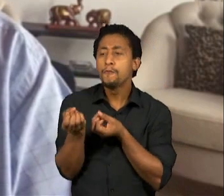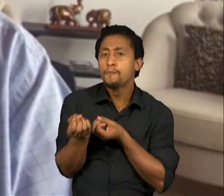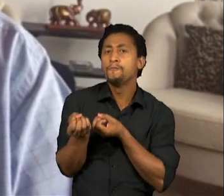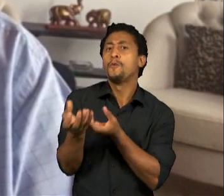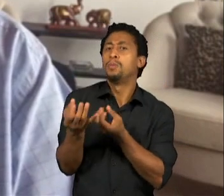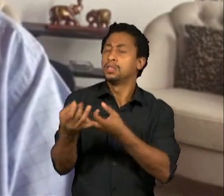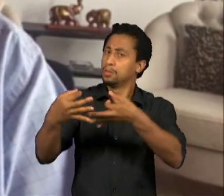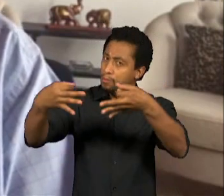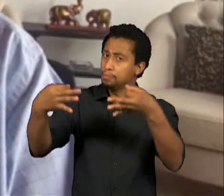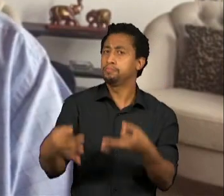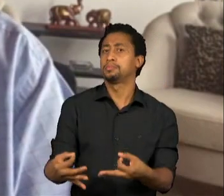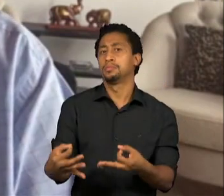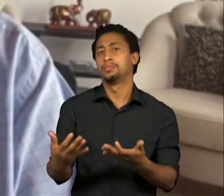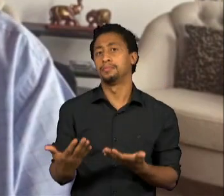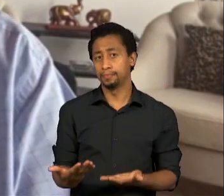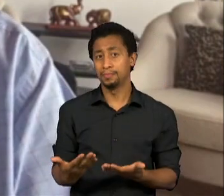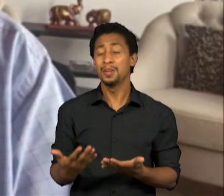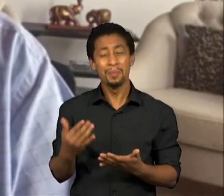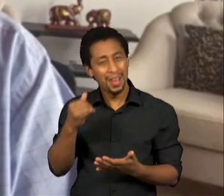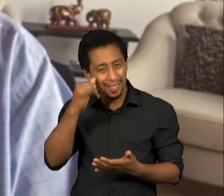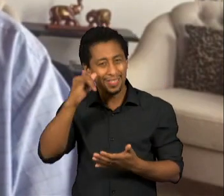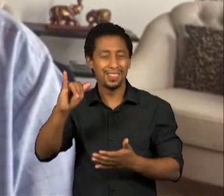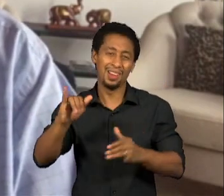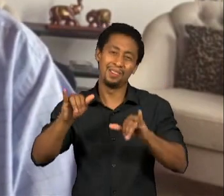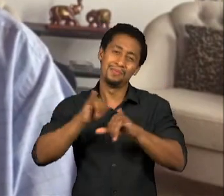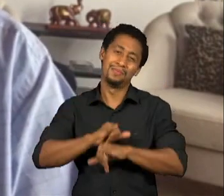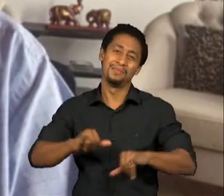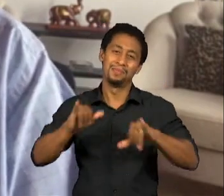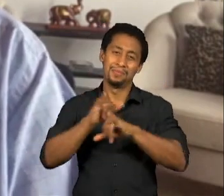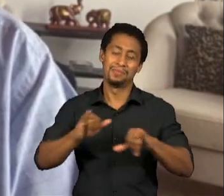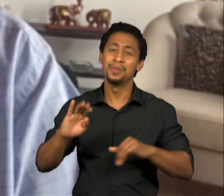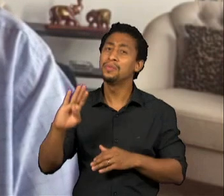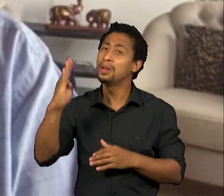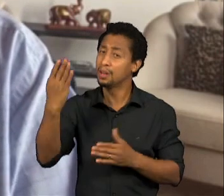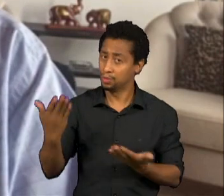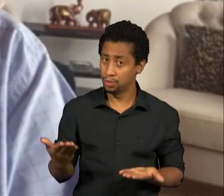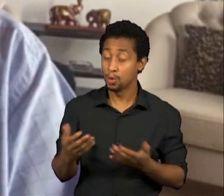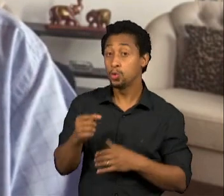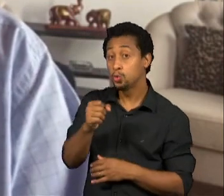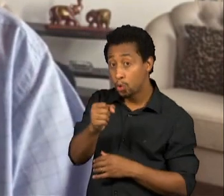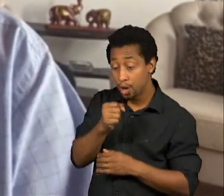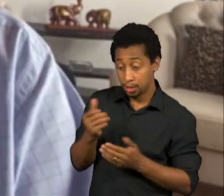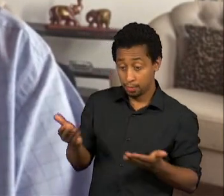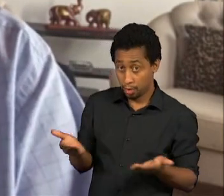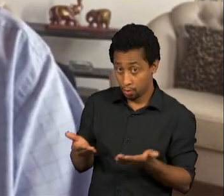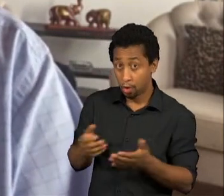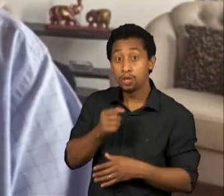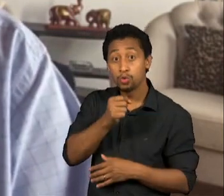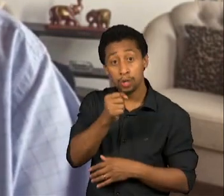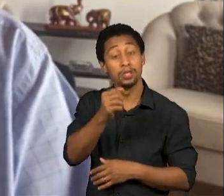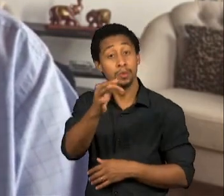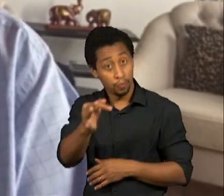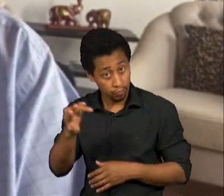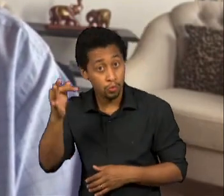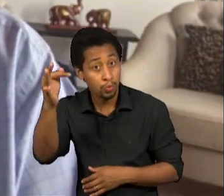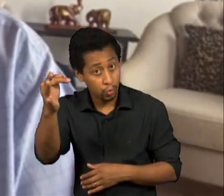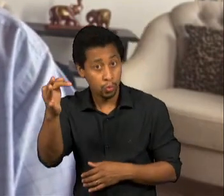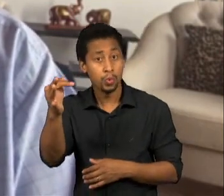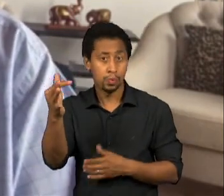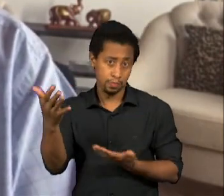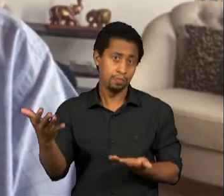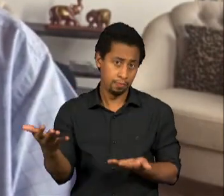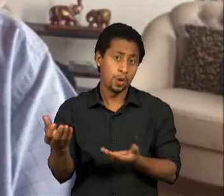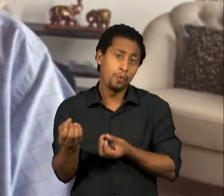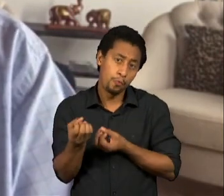que, contrapondo a fake news, o jornalismo do futuro e o atual também, o que se baseia, aquele que